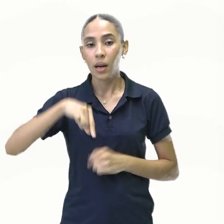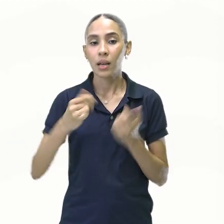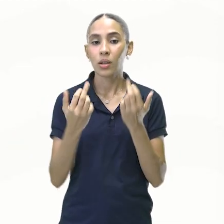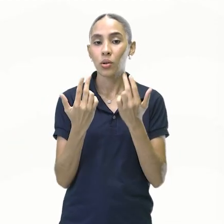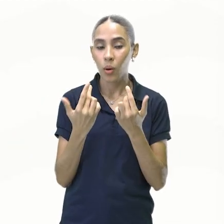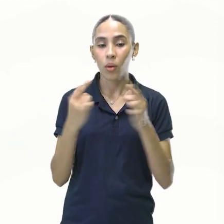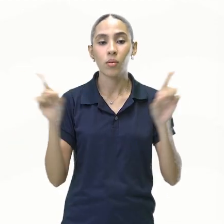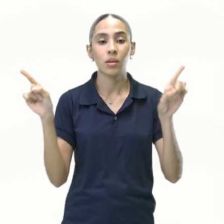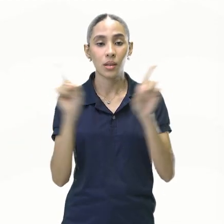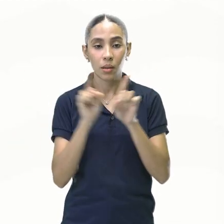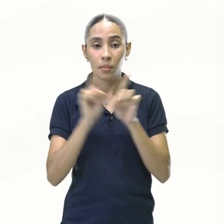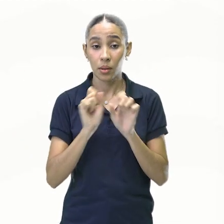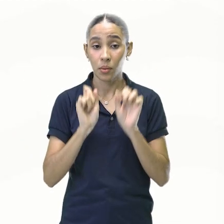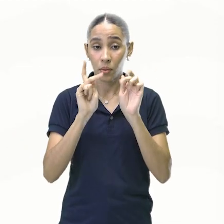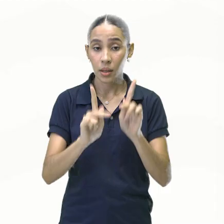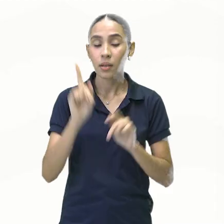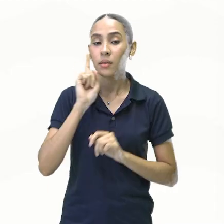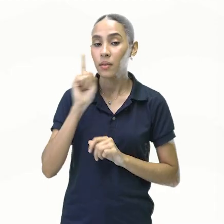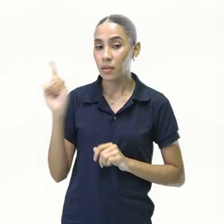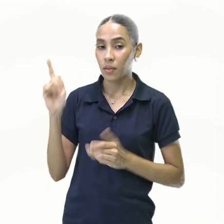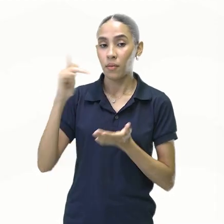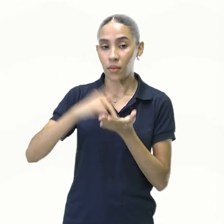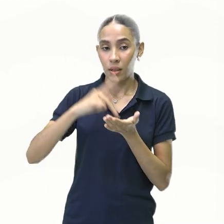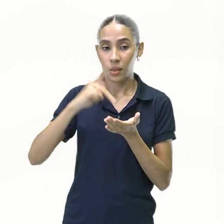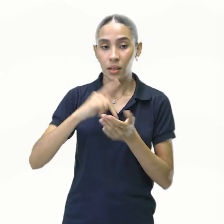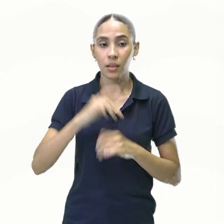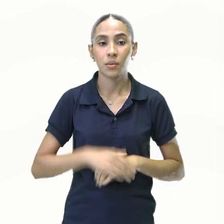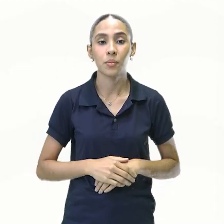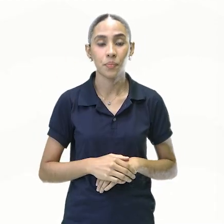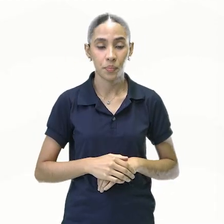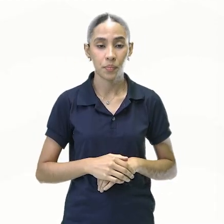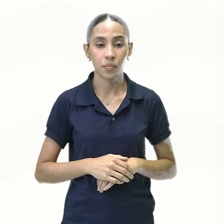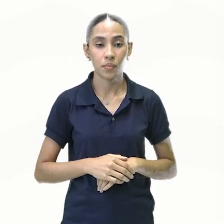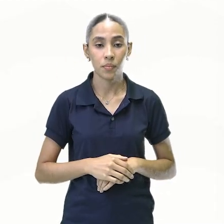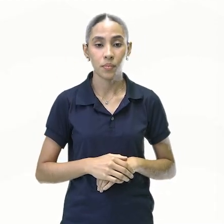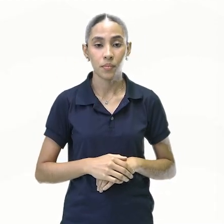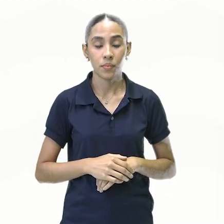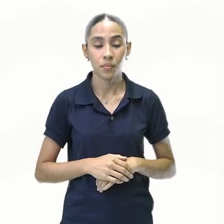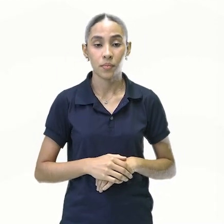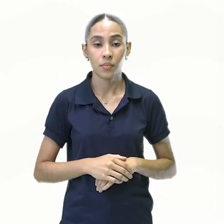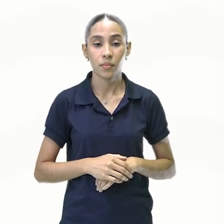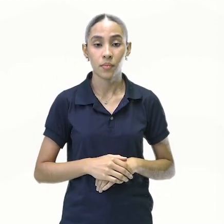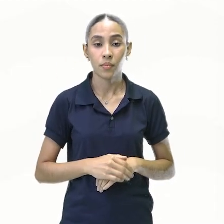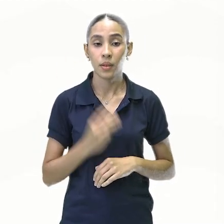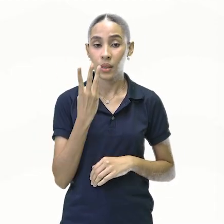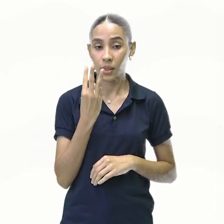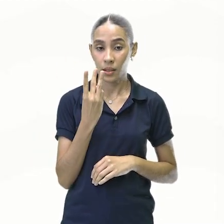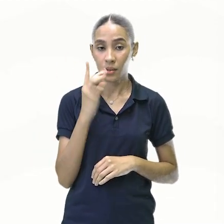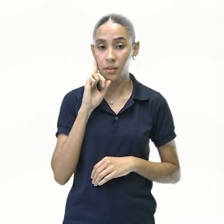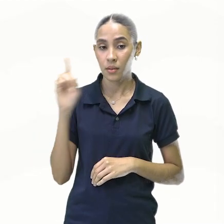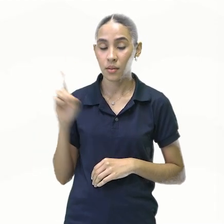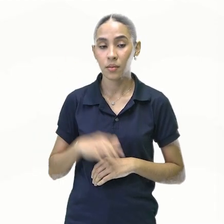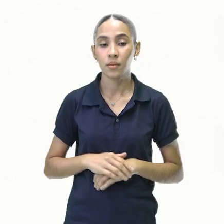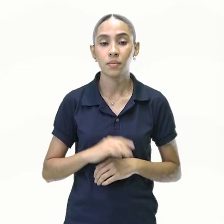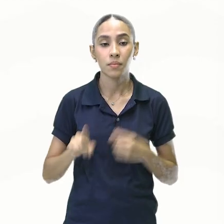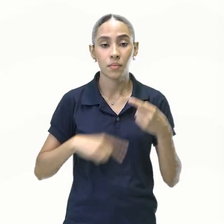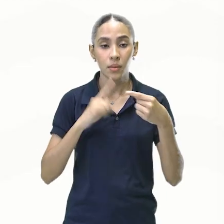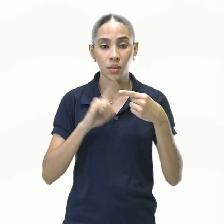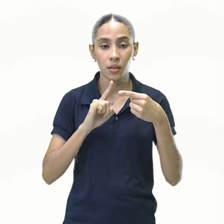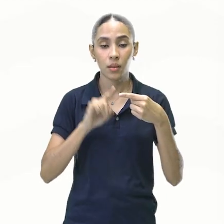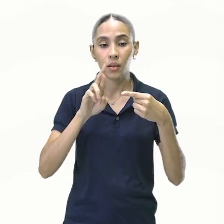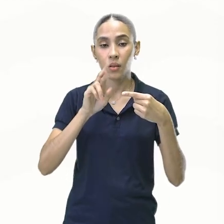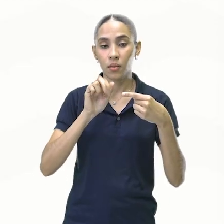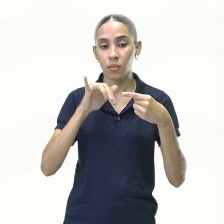também, ok? Verdadeira para a segunda afirmação. Terceiro, o raio incidente, o